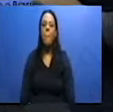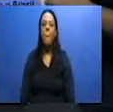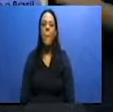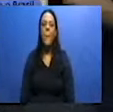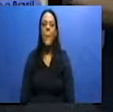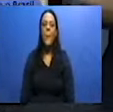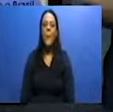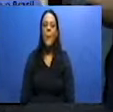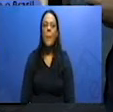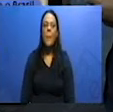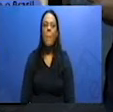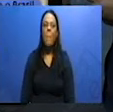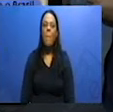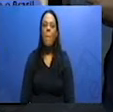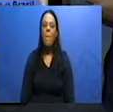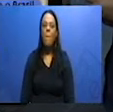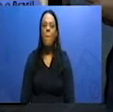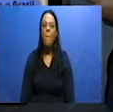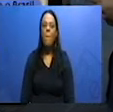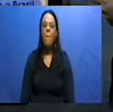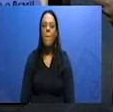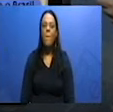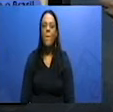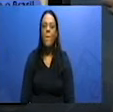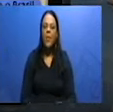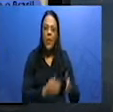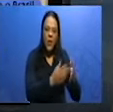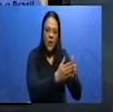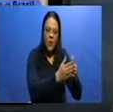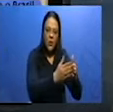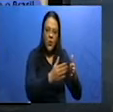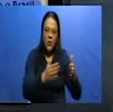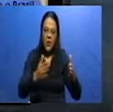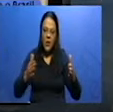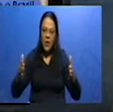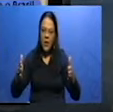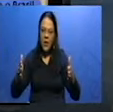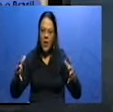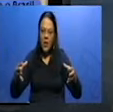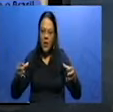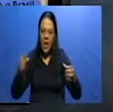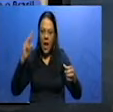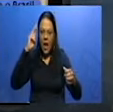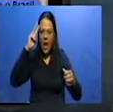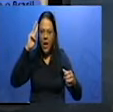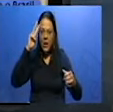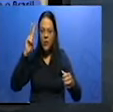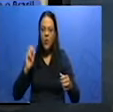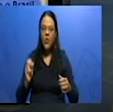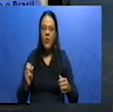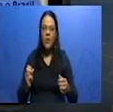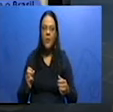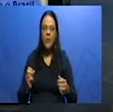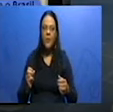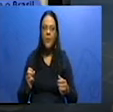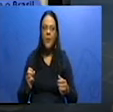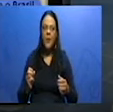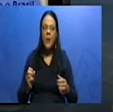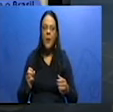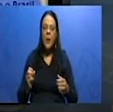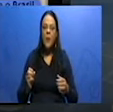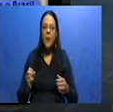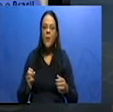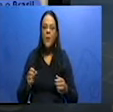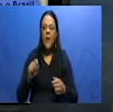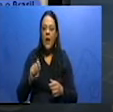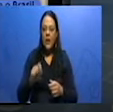pau-brasil, veio a divisão das capitanias, a chegada do primeiro navio misterioso,